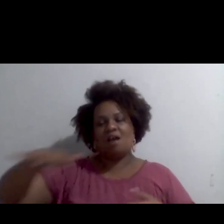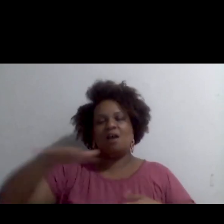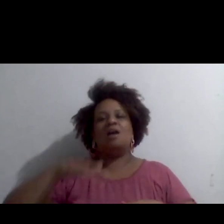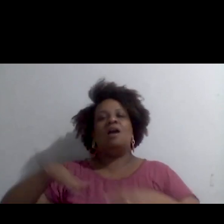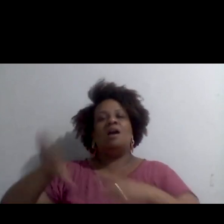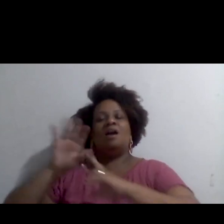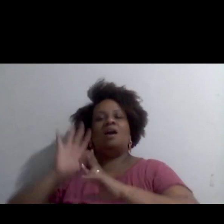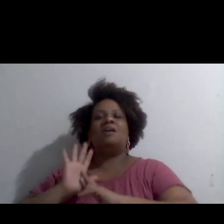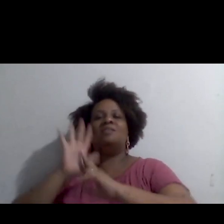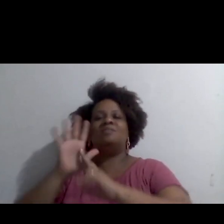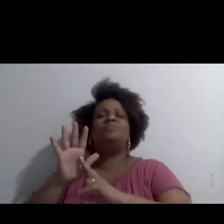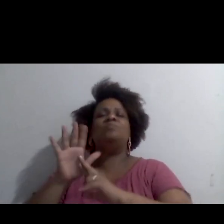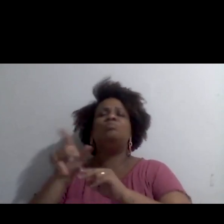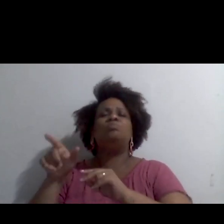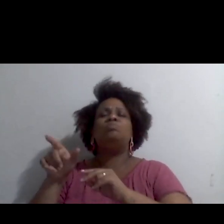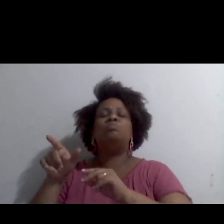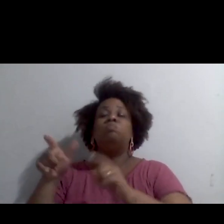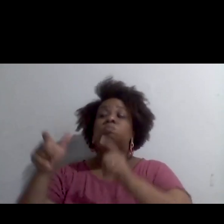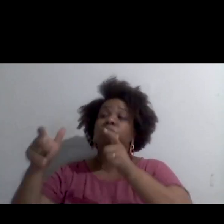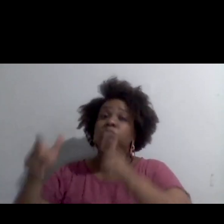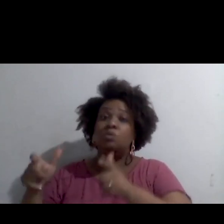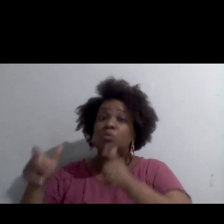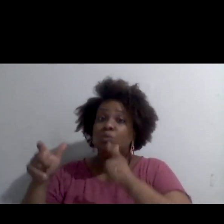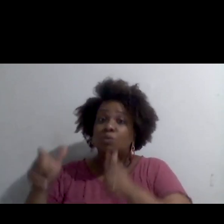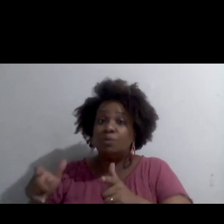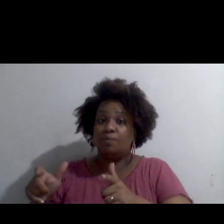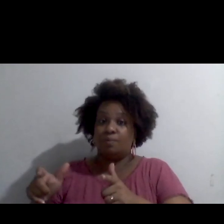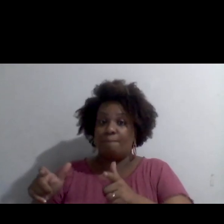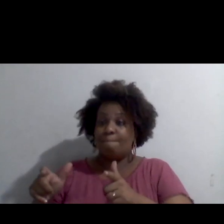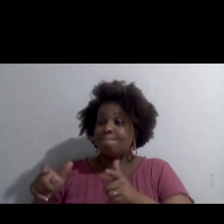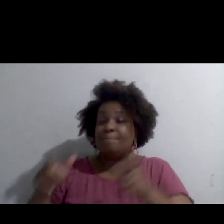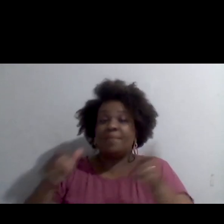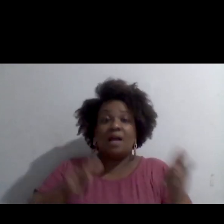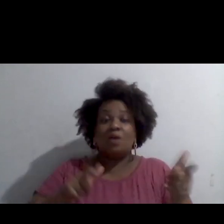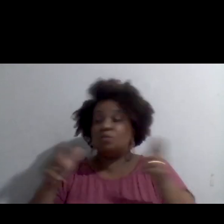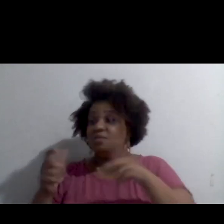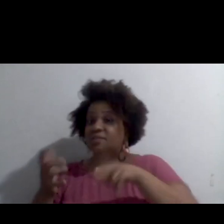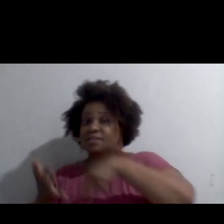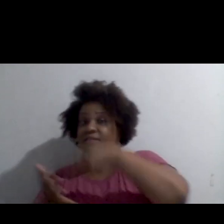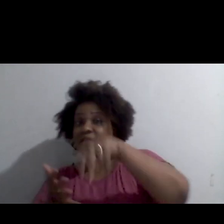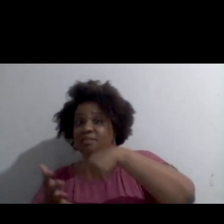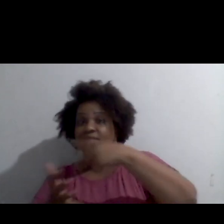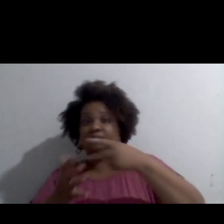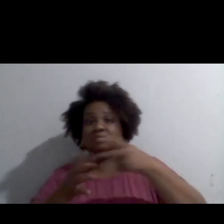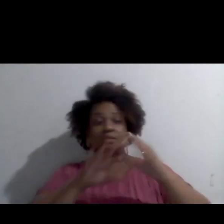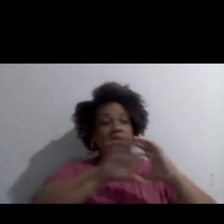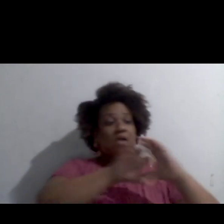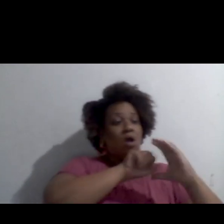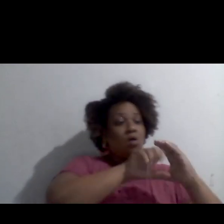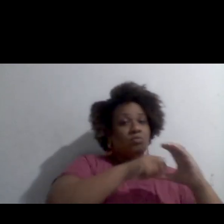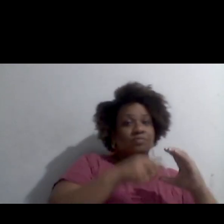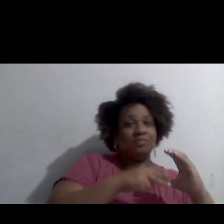essa área que é um lugar, né, que a gente não sabe muito bem onde está, se é na dança ou se é no audiovisual.